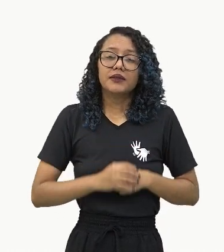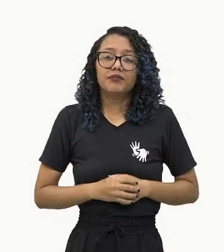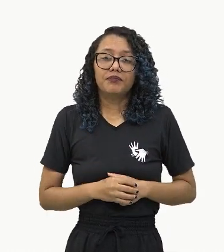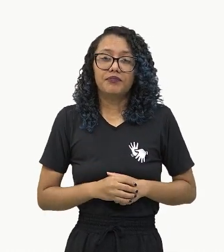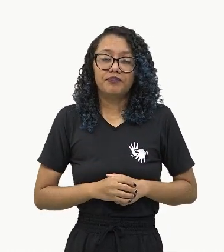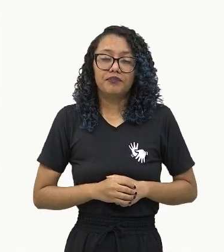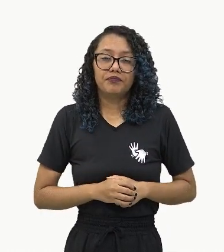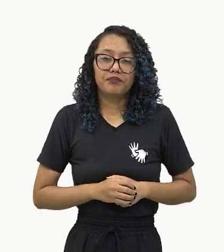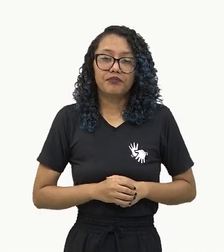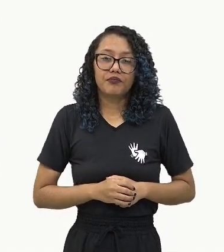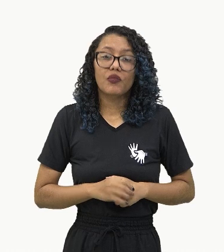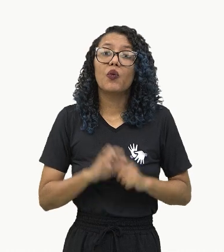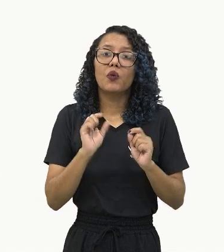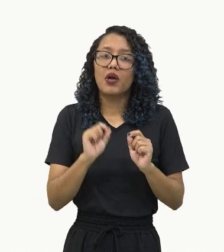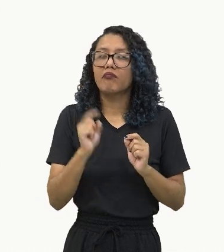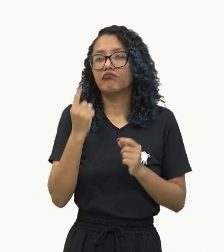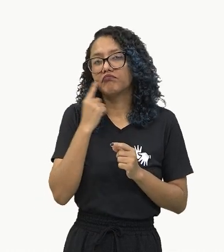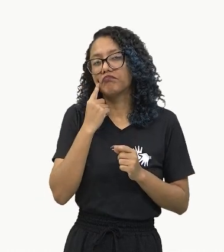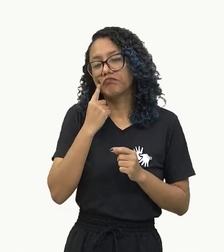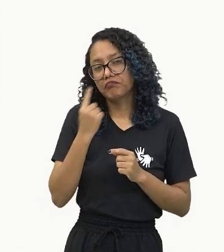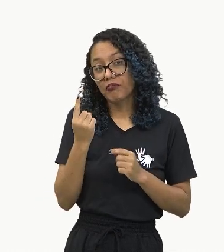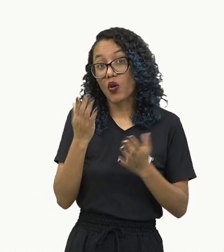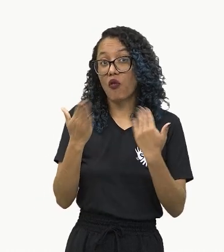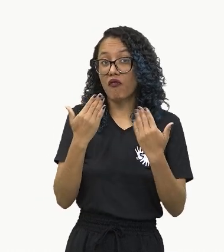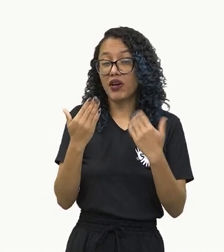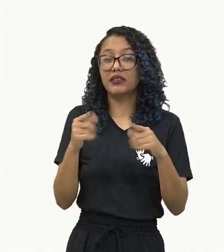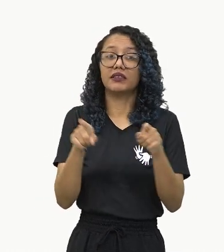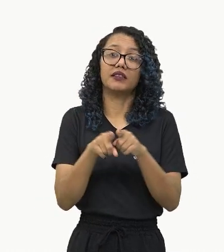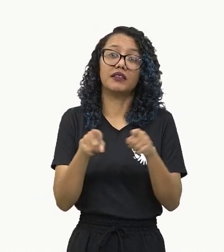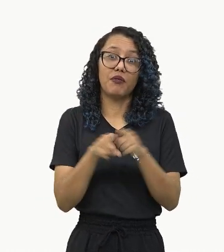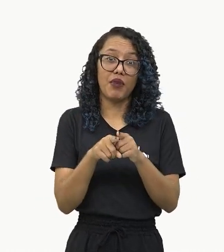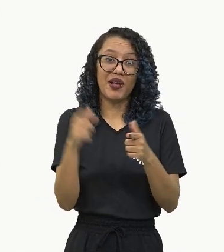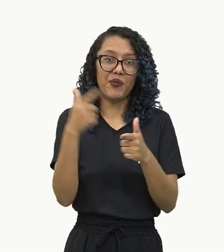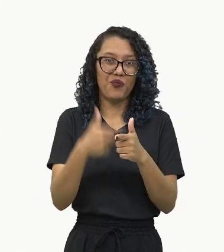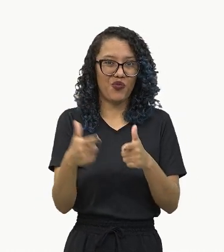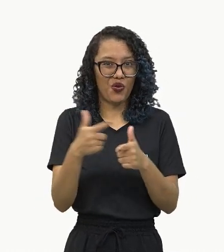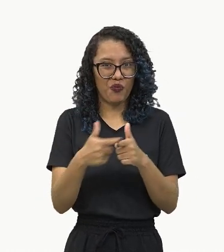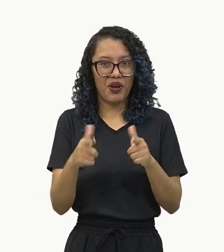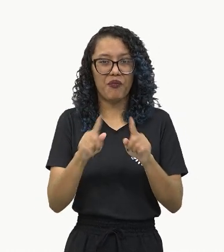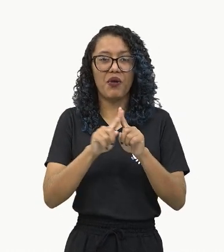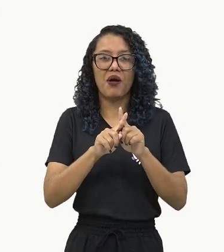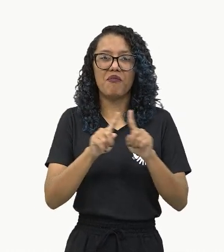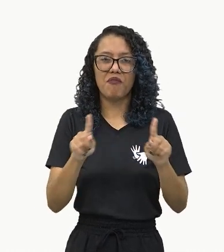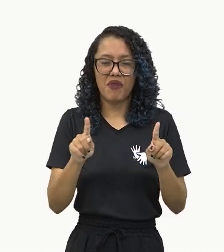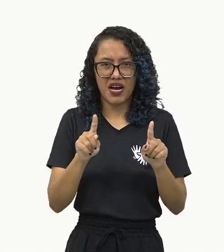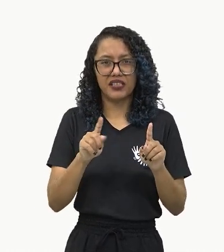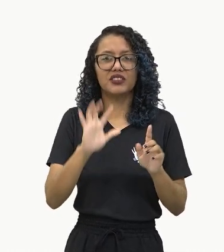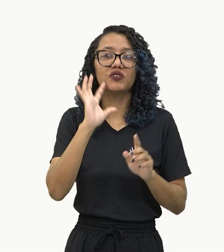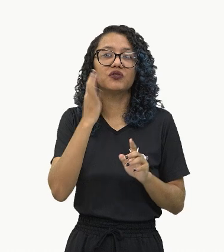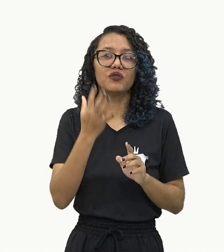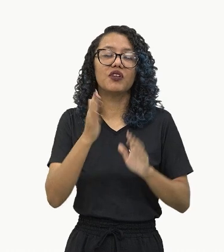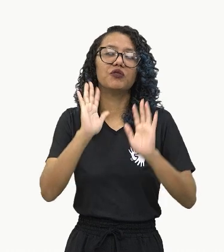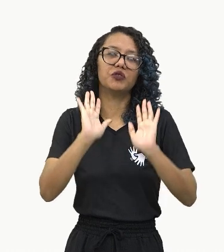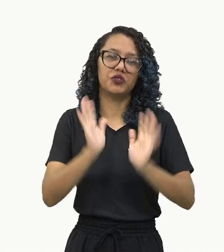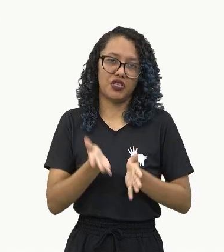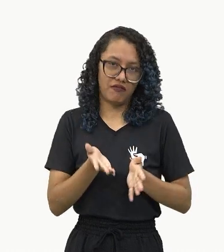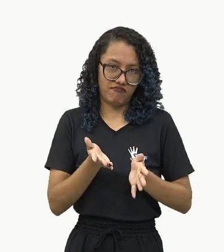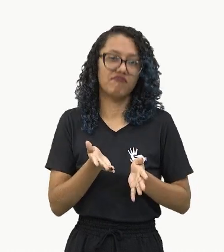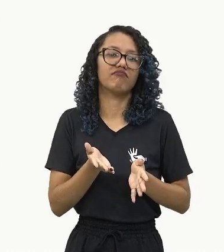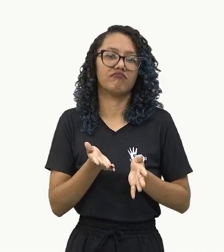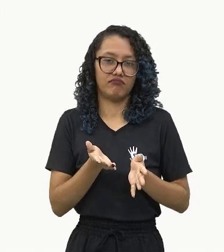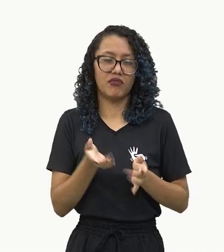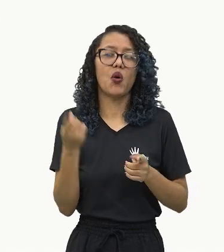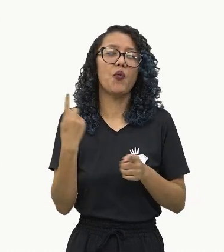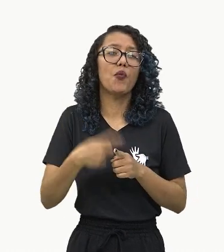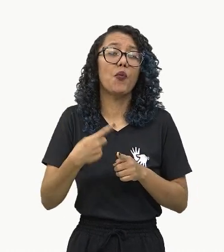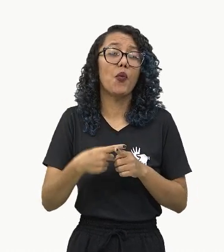temos aqui é uma conversa e um problema, mas que já chegou à solução. Por que nós estamos